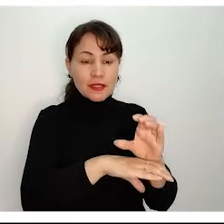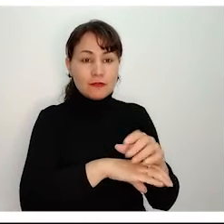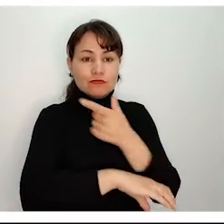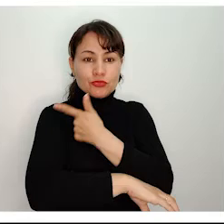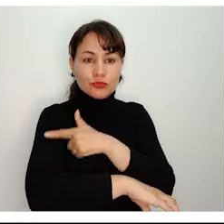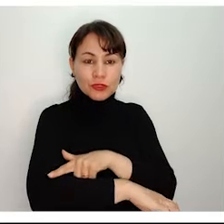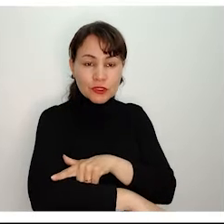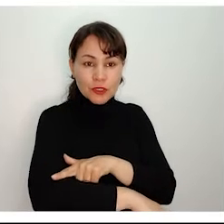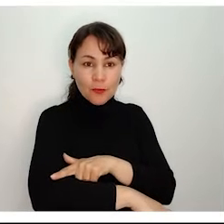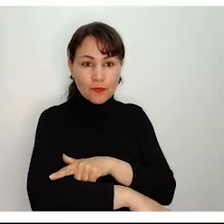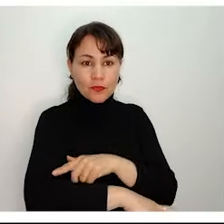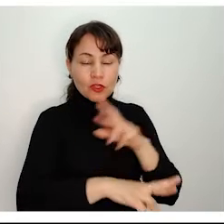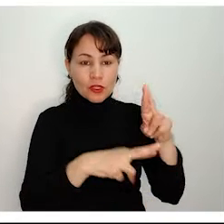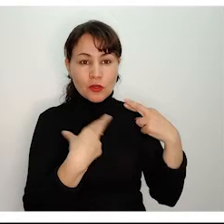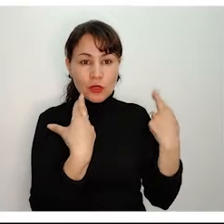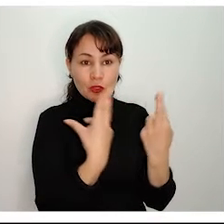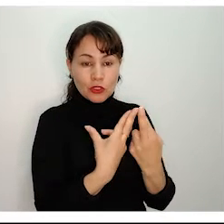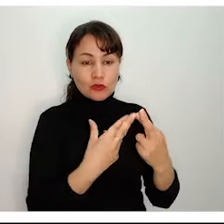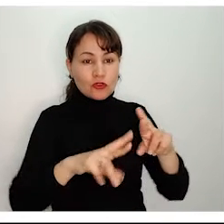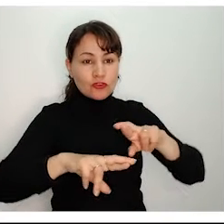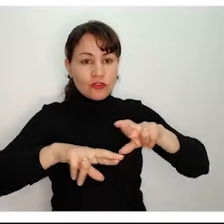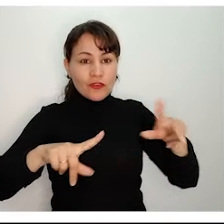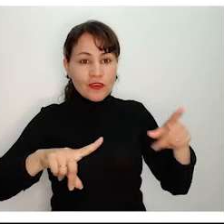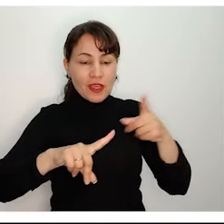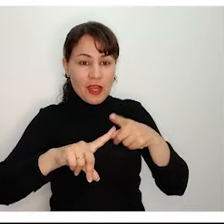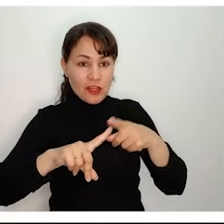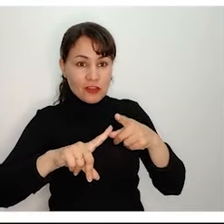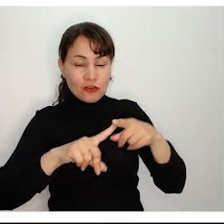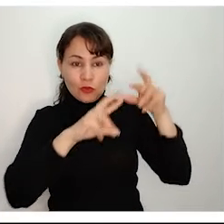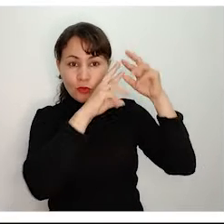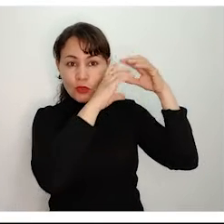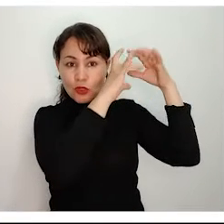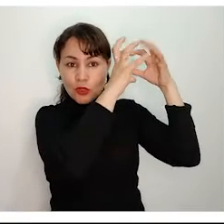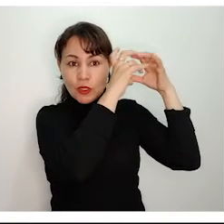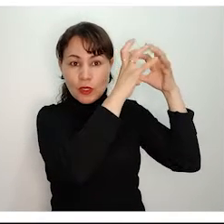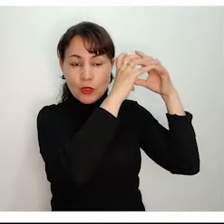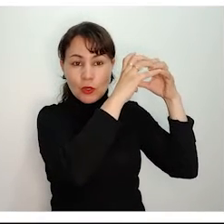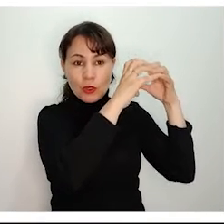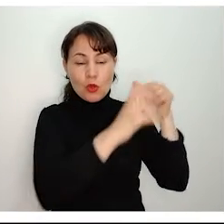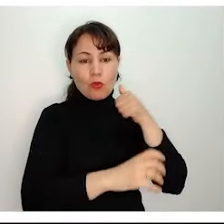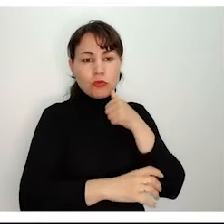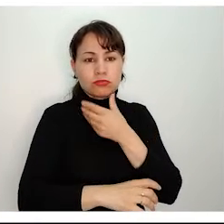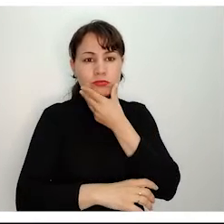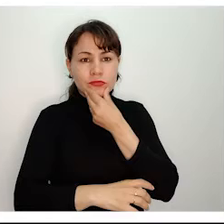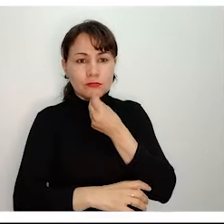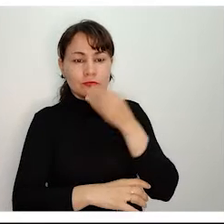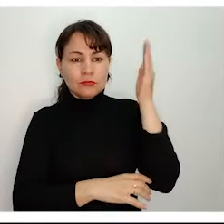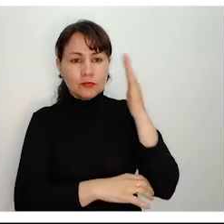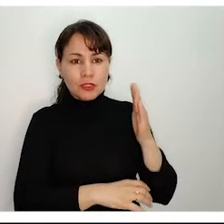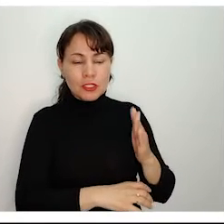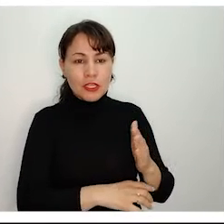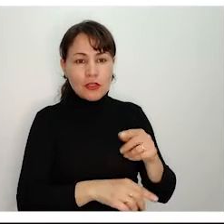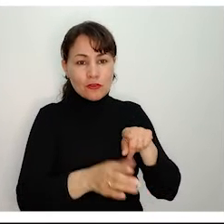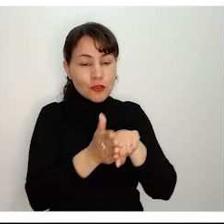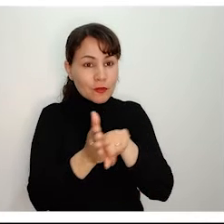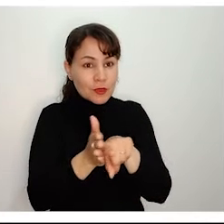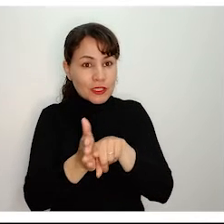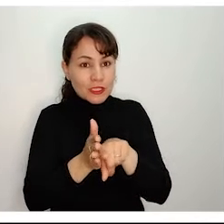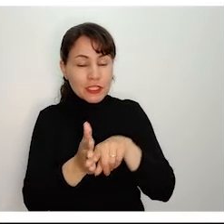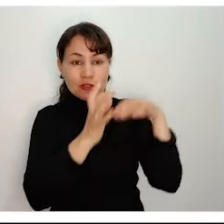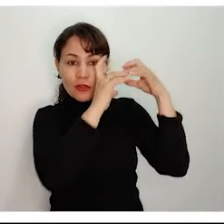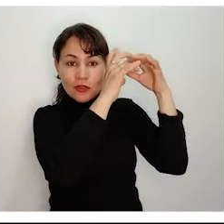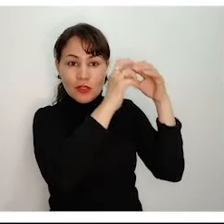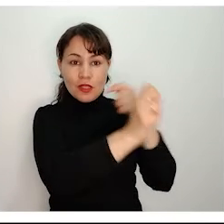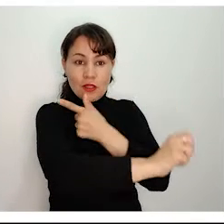é Rede Ciência para a Educação, onde estão reunidos diversos neurocientistas, homens e mulheres, brasileiros e brasileiras